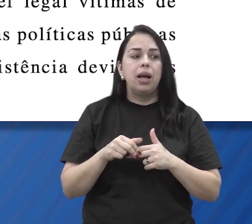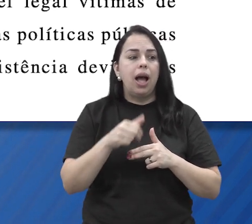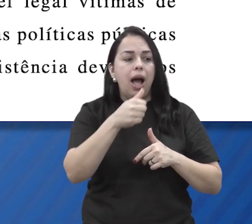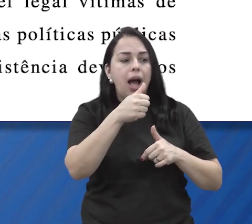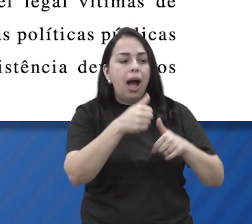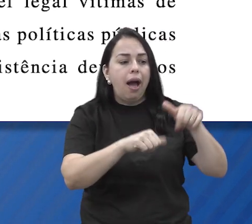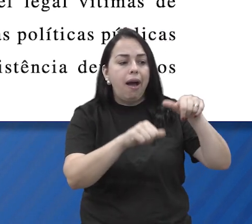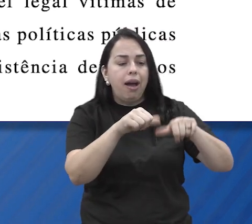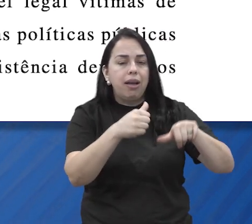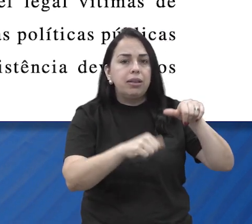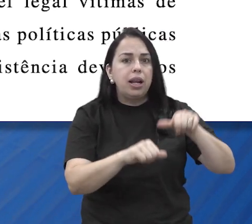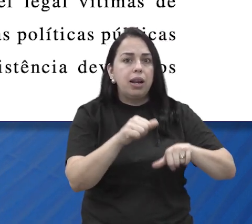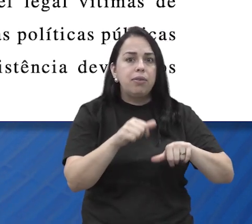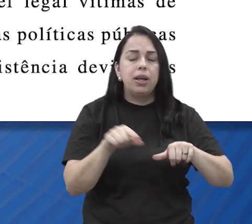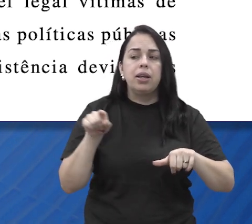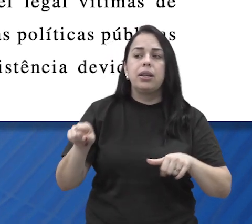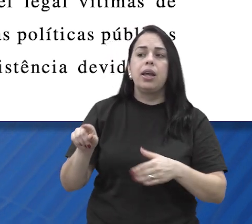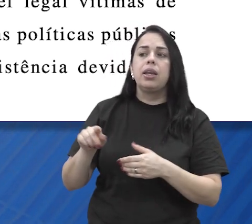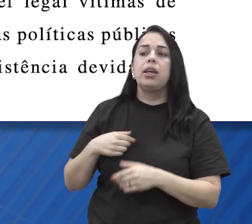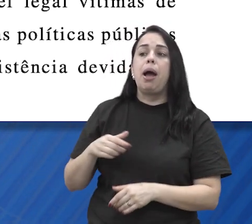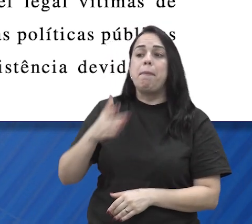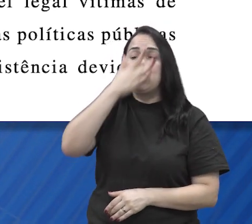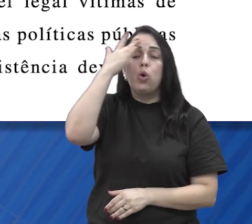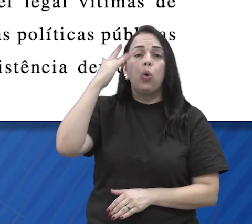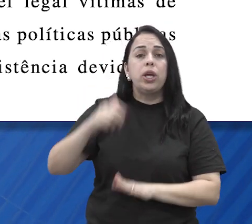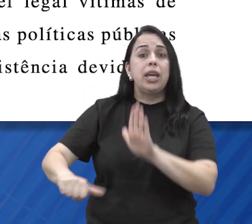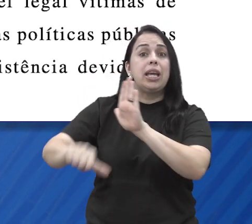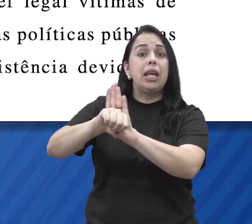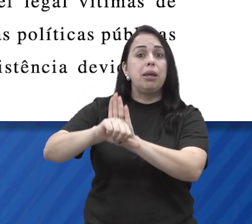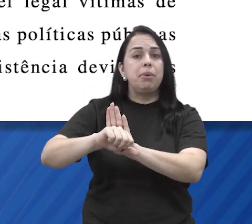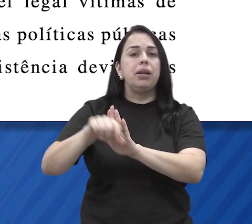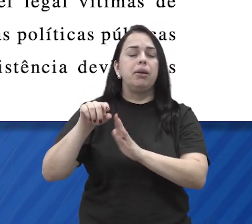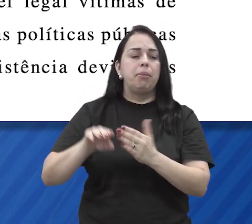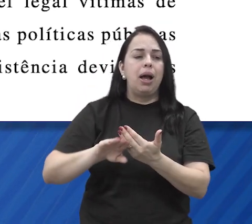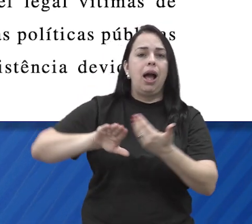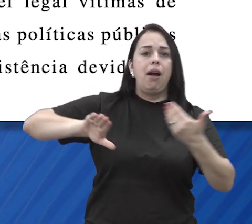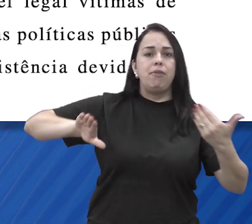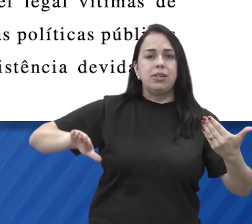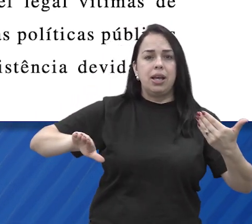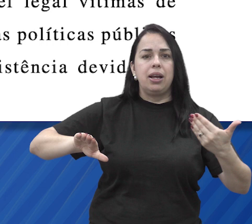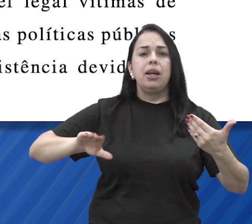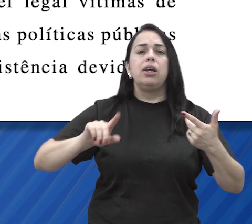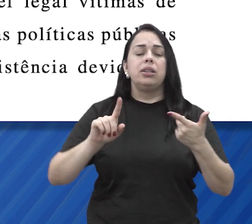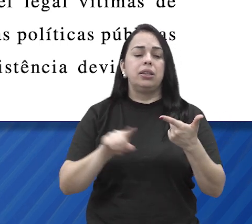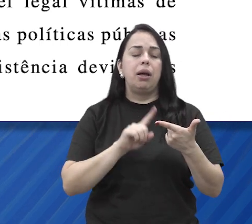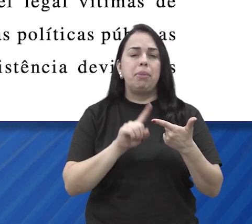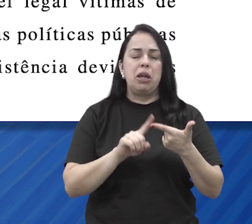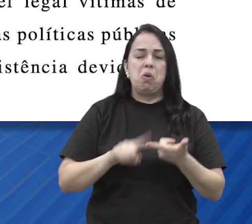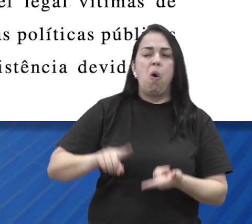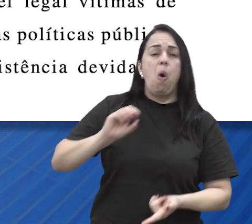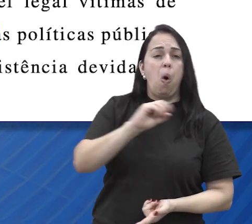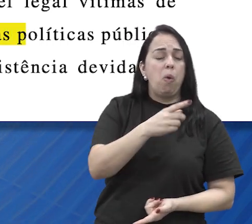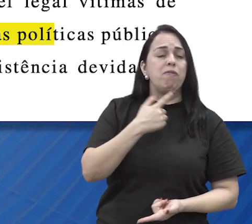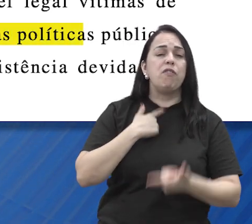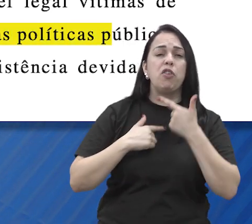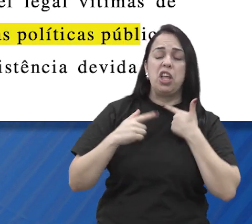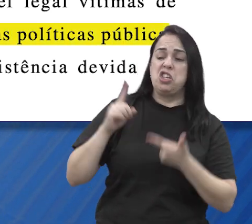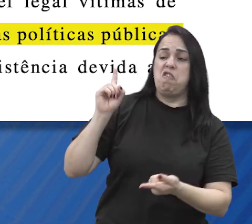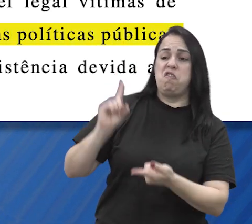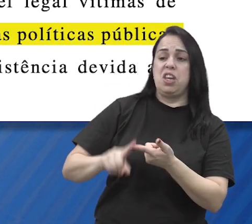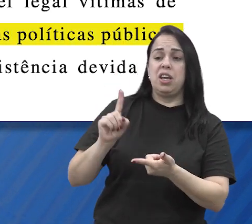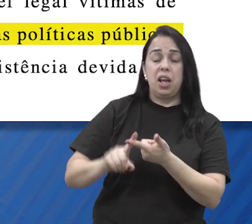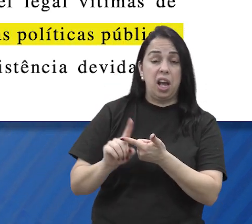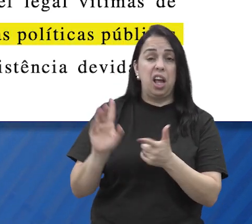analisar o afastamento do autor do crime para não gerar insegurança ou até mesmo desejos de vingança e que as